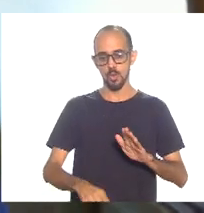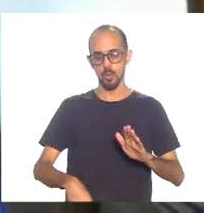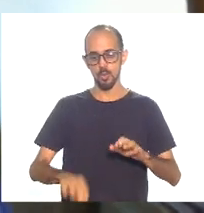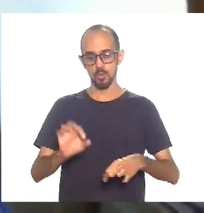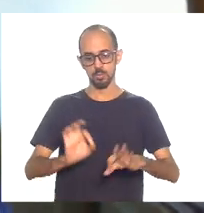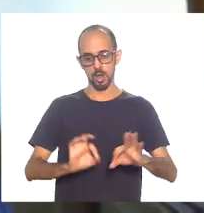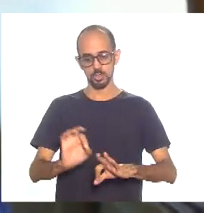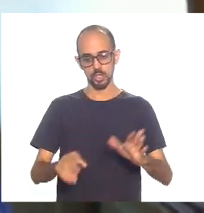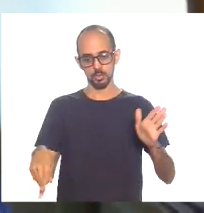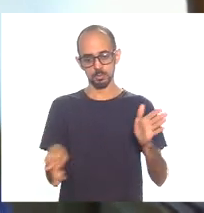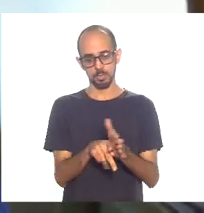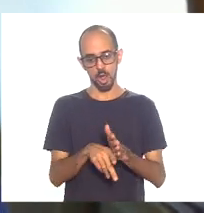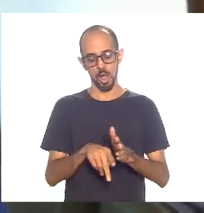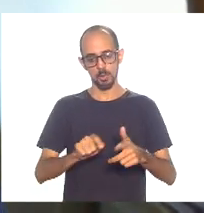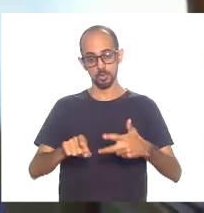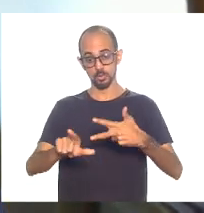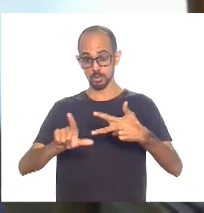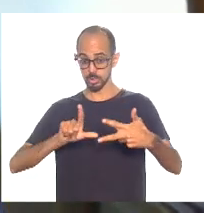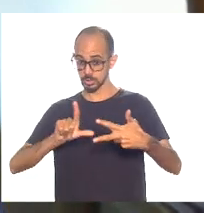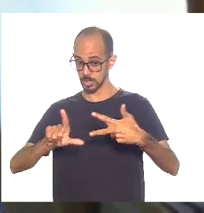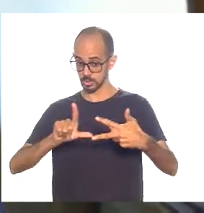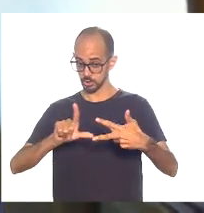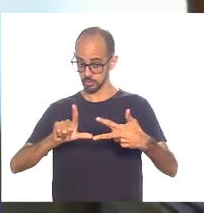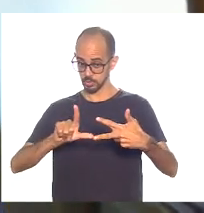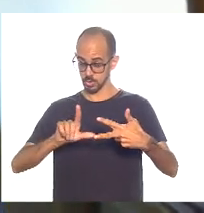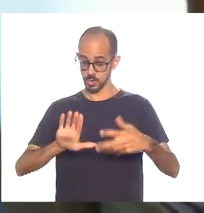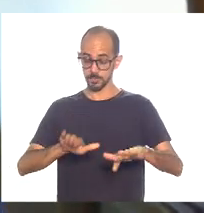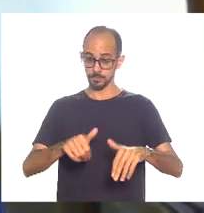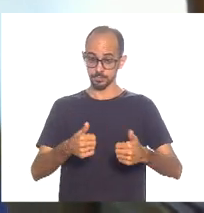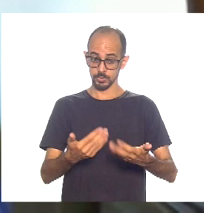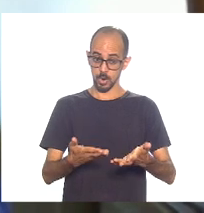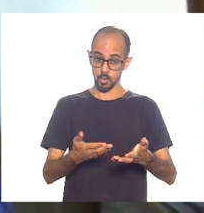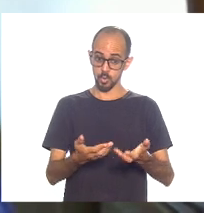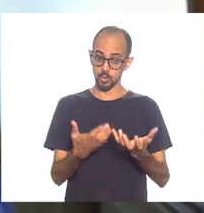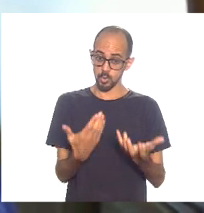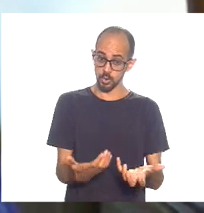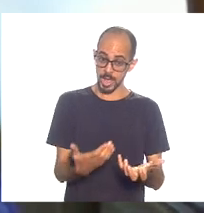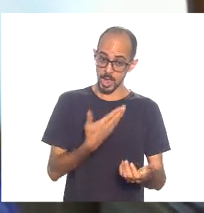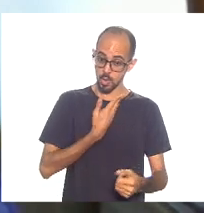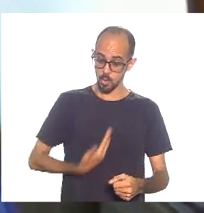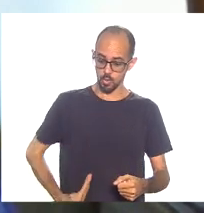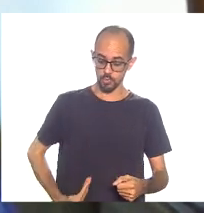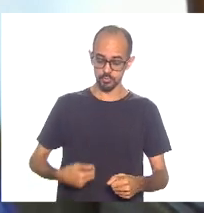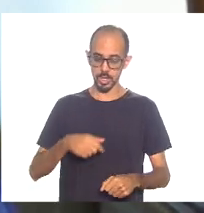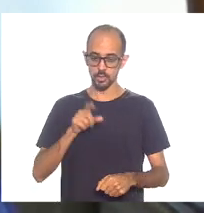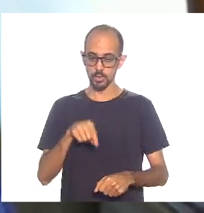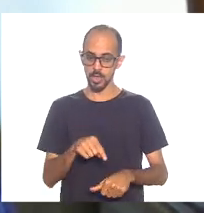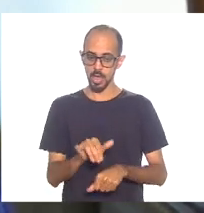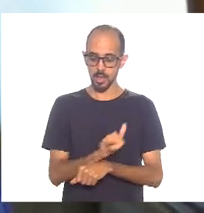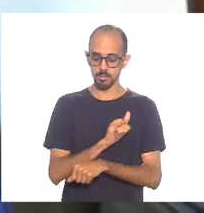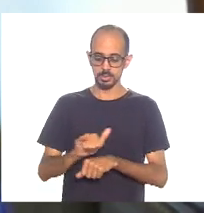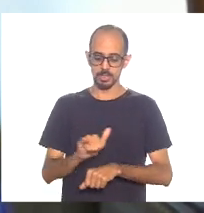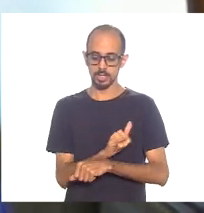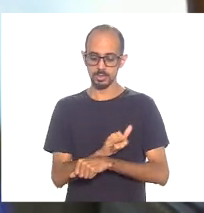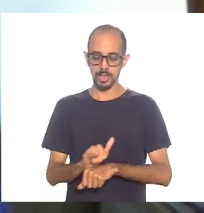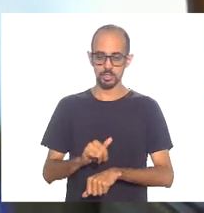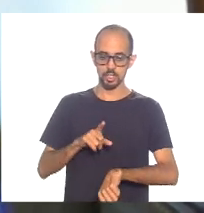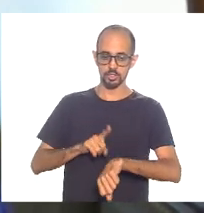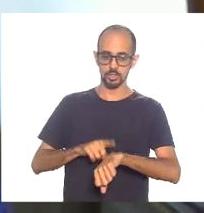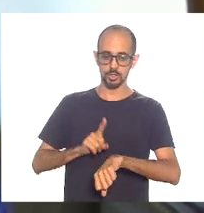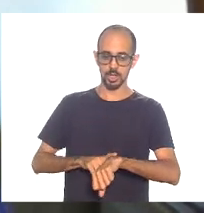governo deseja, antecipando a votação para o dia de hoje, é ganhar mais tempo para que a